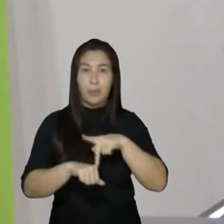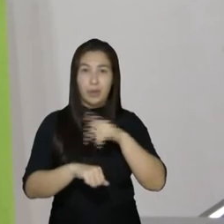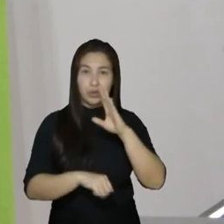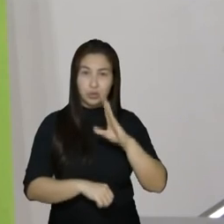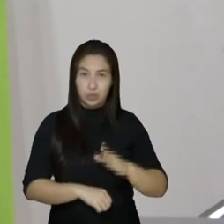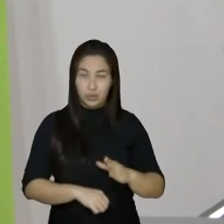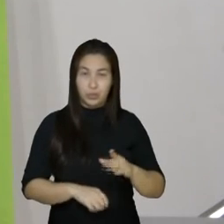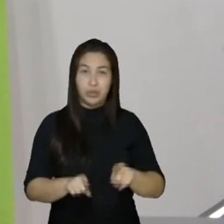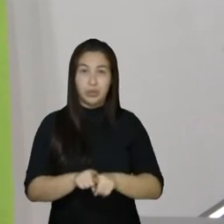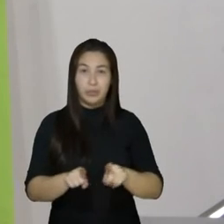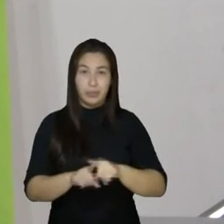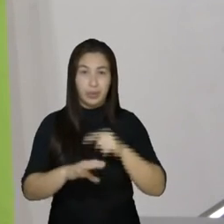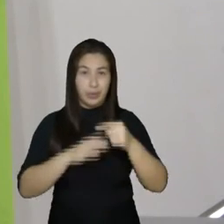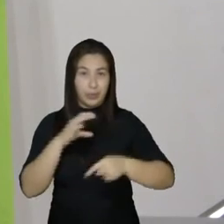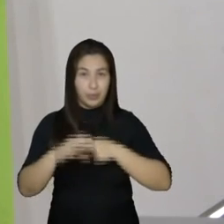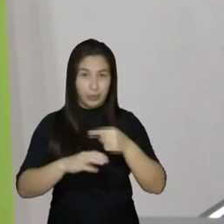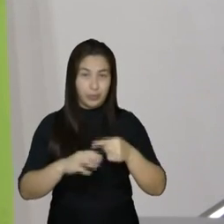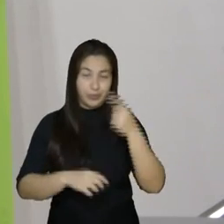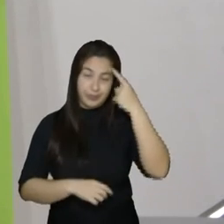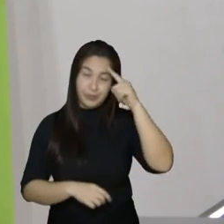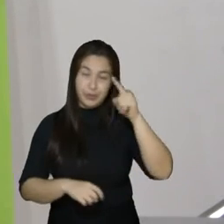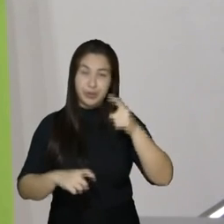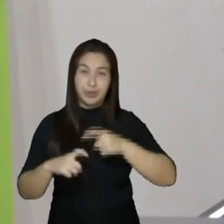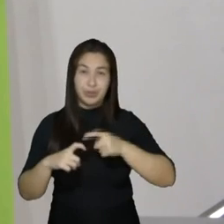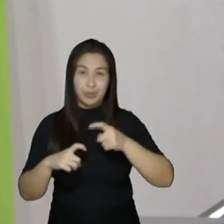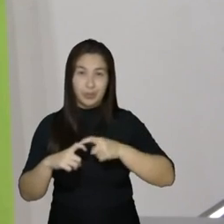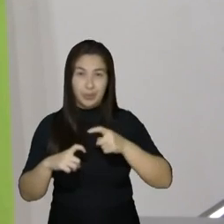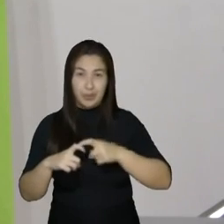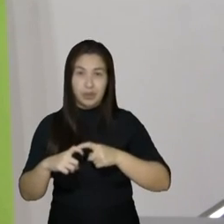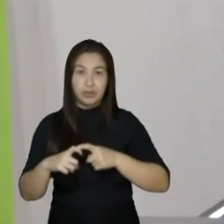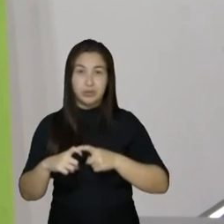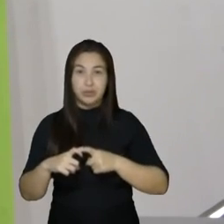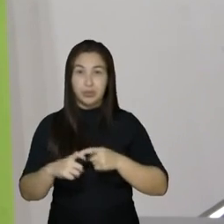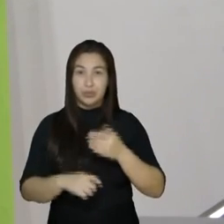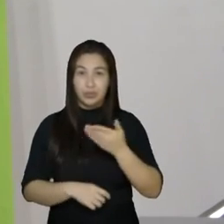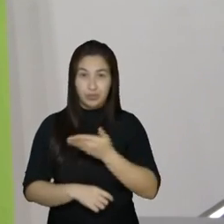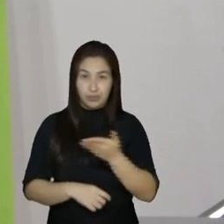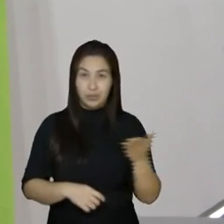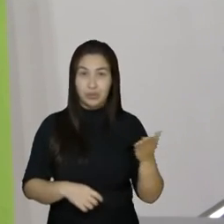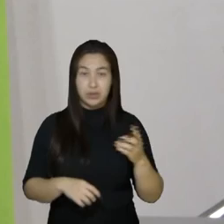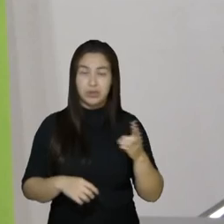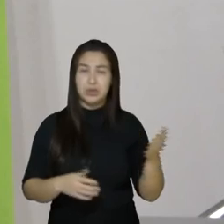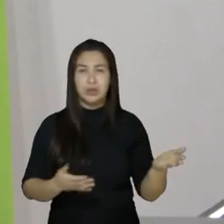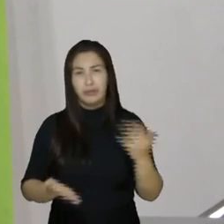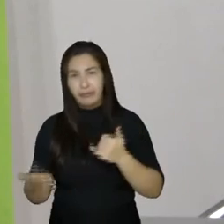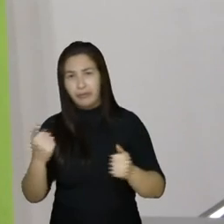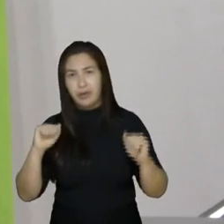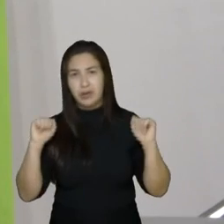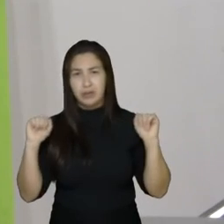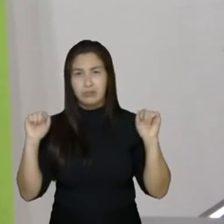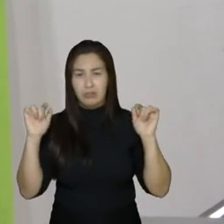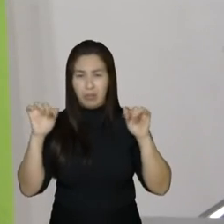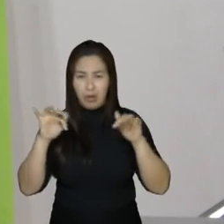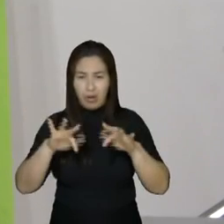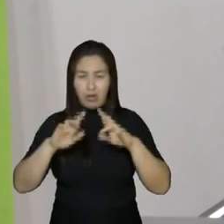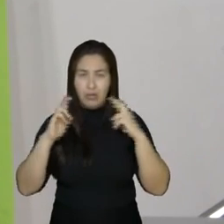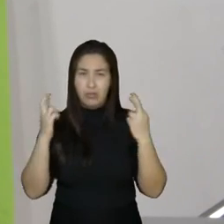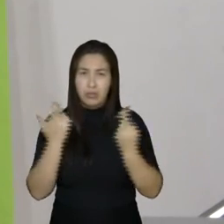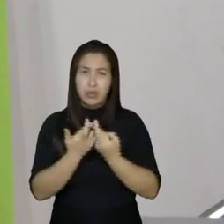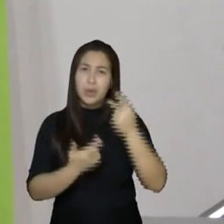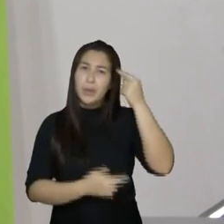Então, no dia do médico, médicos, vamos reunir, vamos pensar,